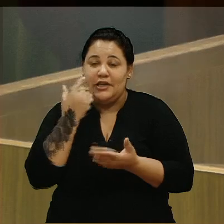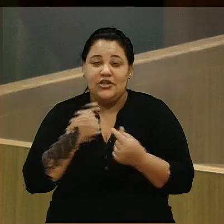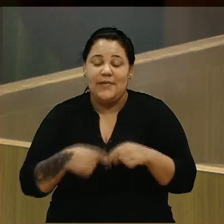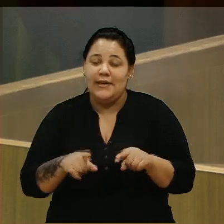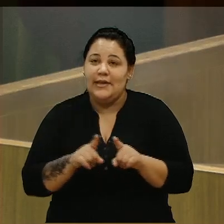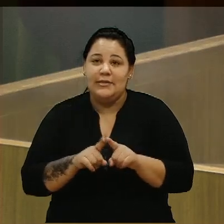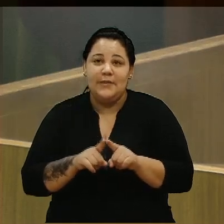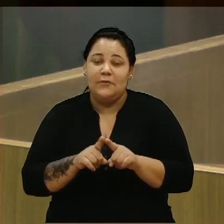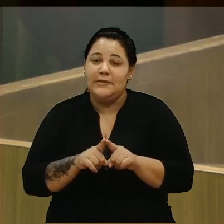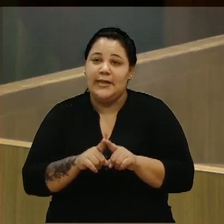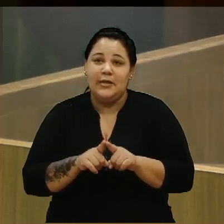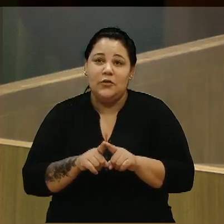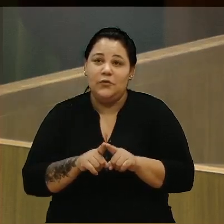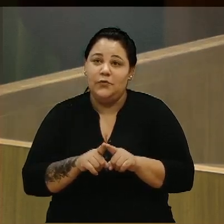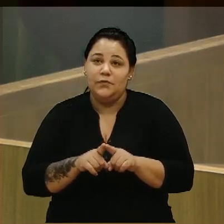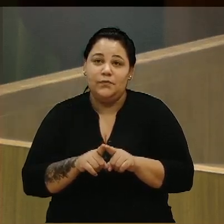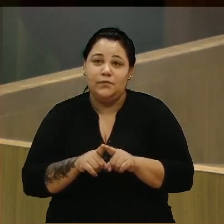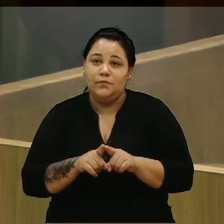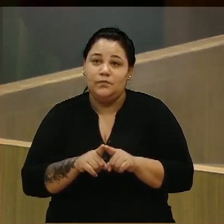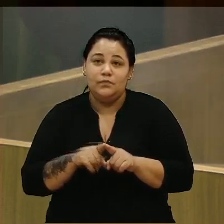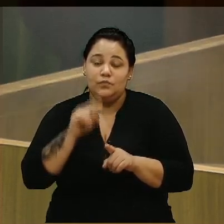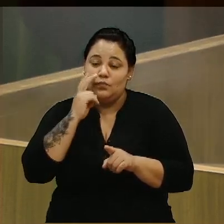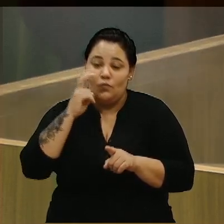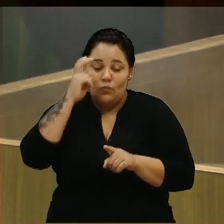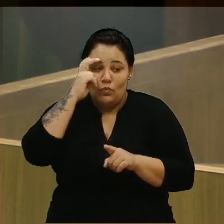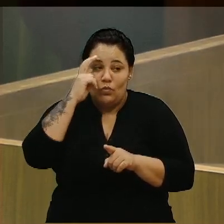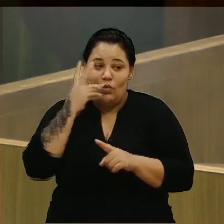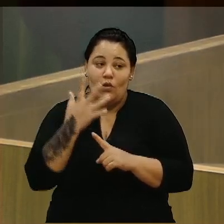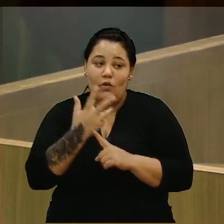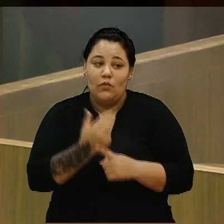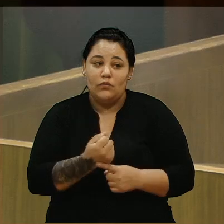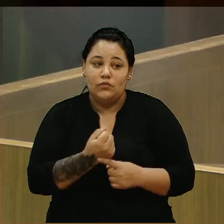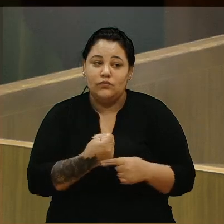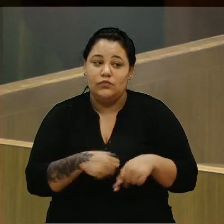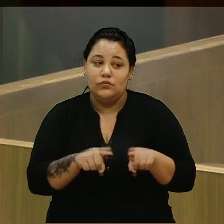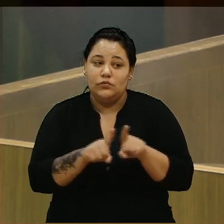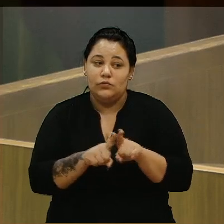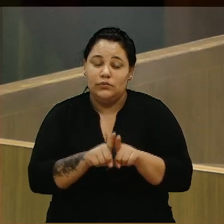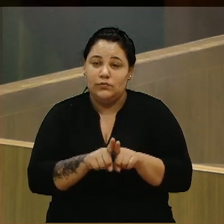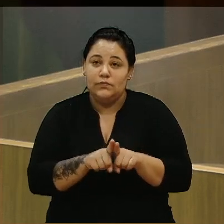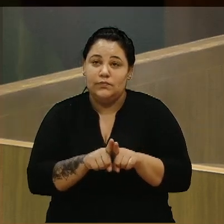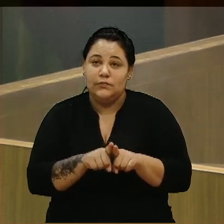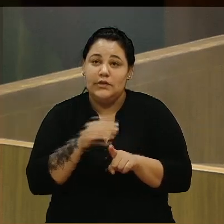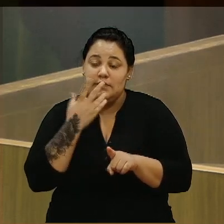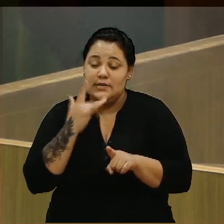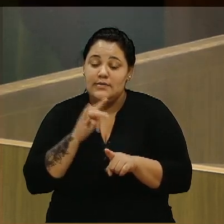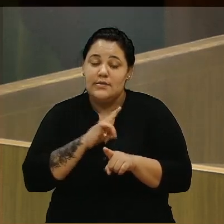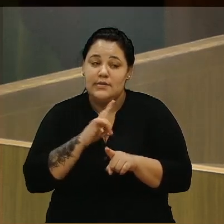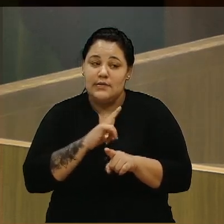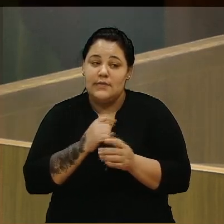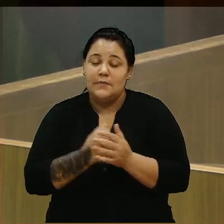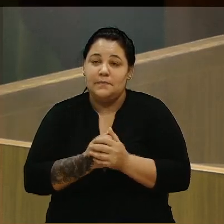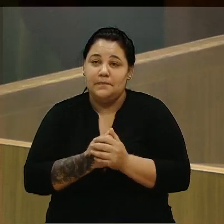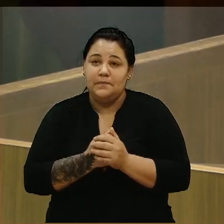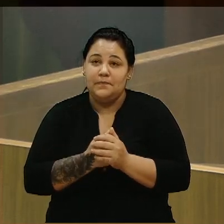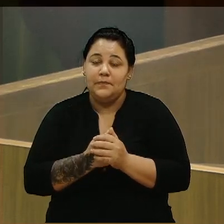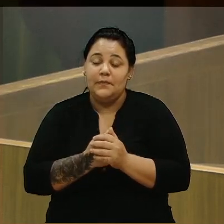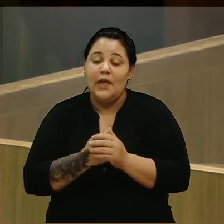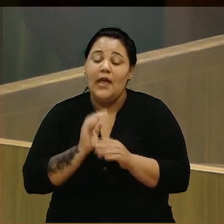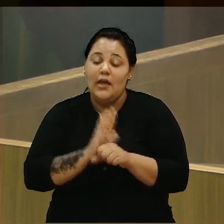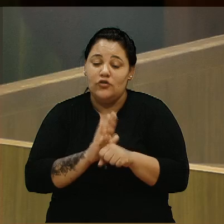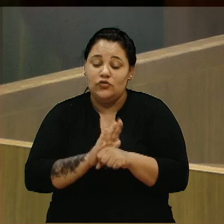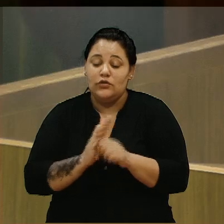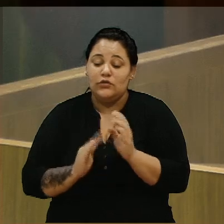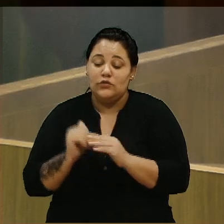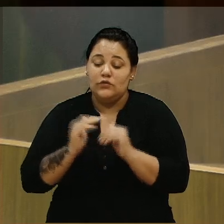formação cidadã, na formação cultural, artística, social de crianças e adolescentes, que auxilia, obviamente, no desenvolvimento de